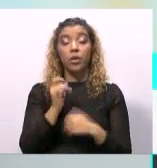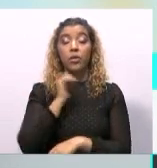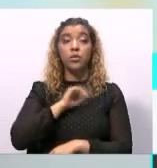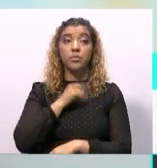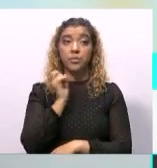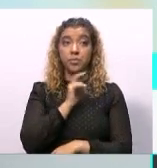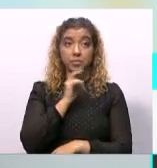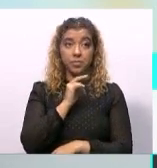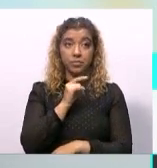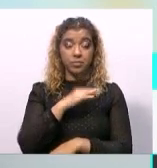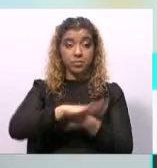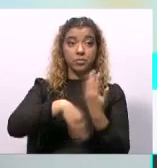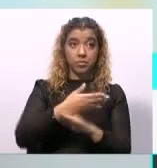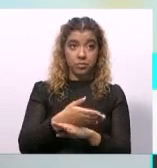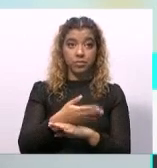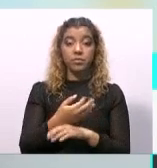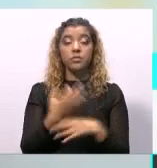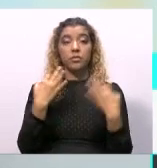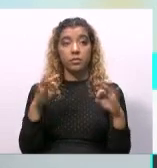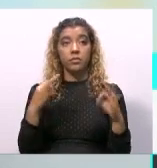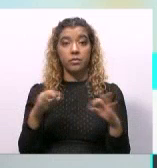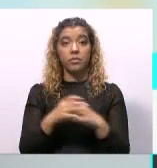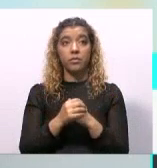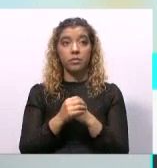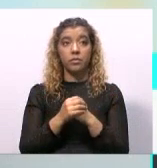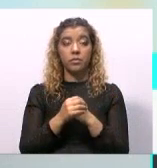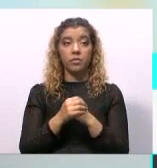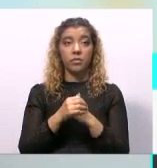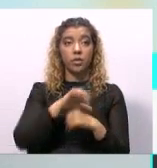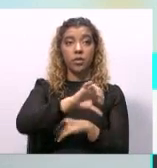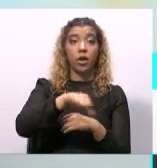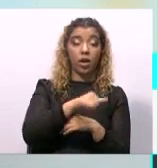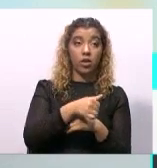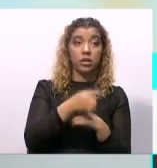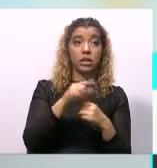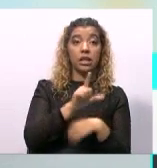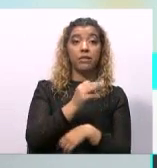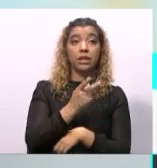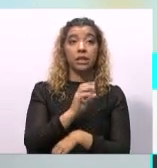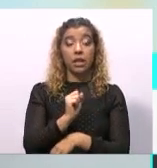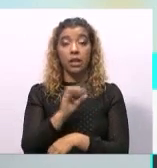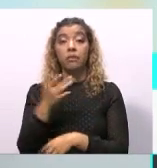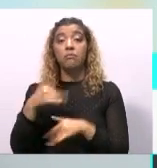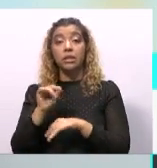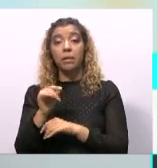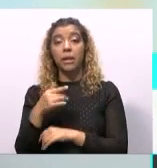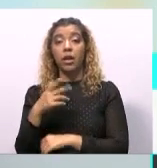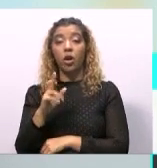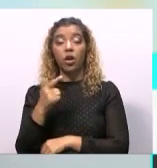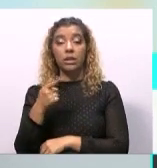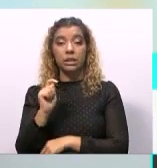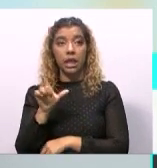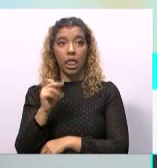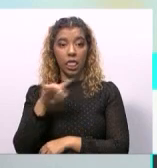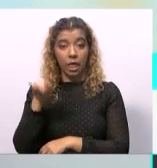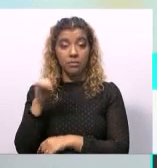fazer? Podemos fazer uma sinergia, uma solução natural, uma mistura de óleo essencial de lavanda com óleo essencial de hortelã-pimenta, porque vamos ter aqui